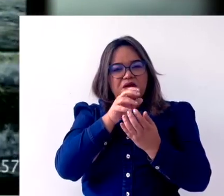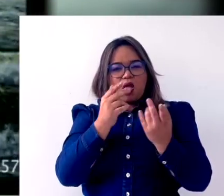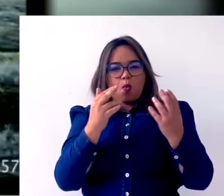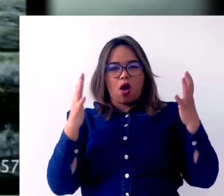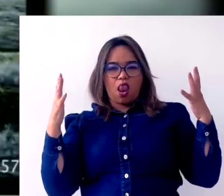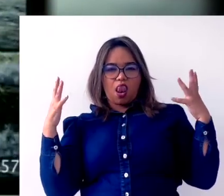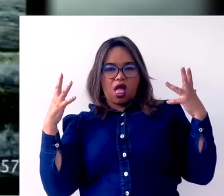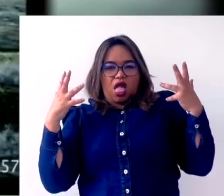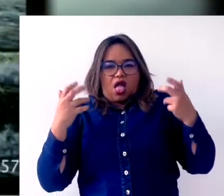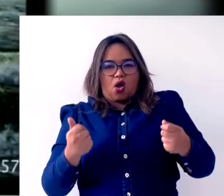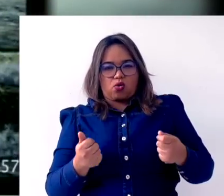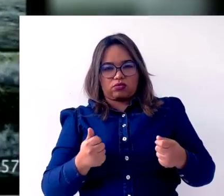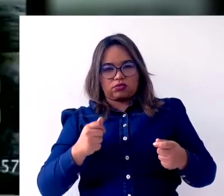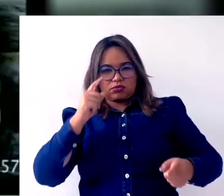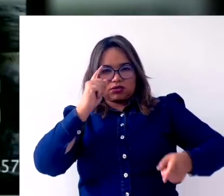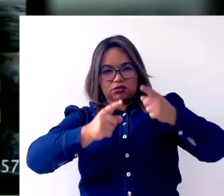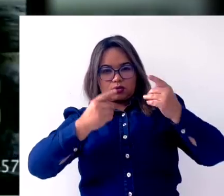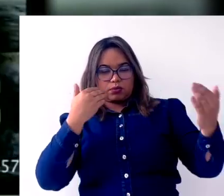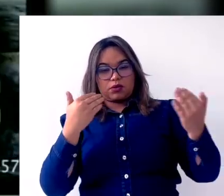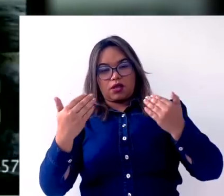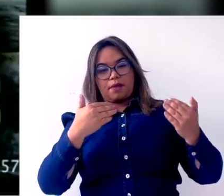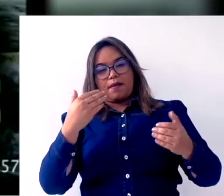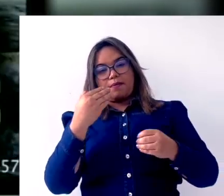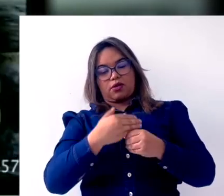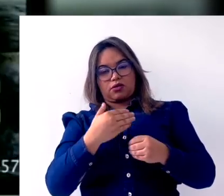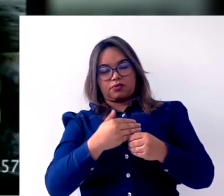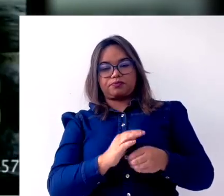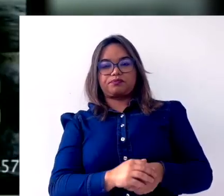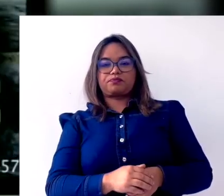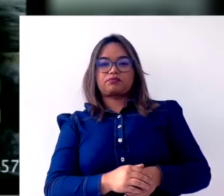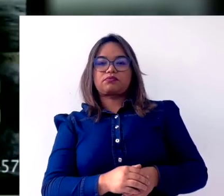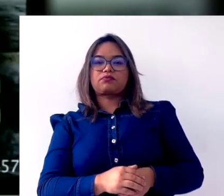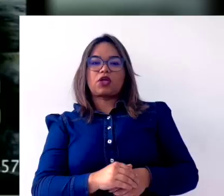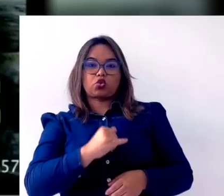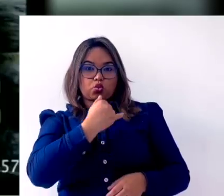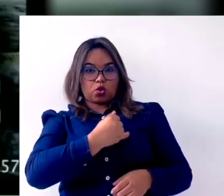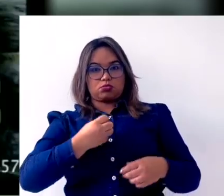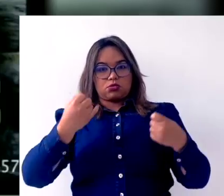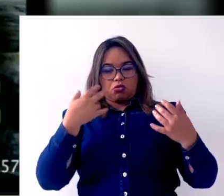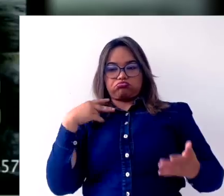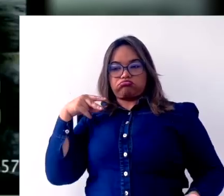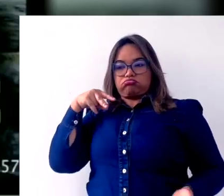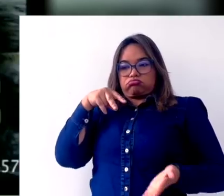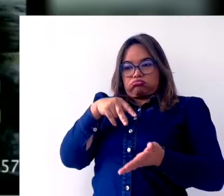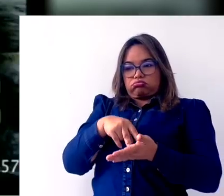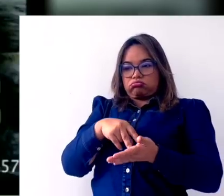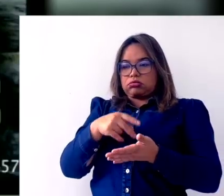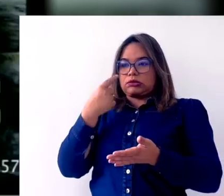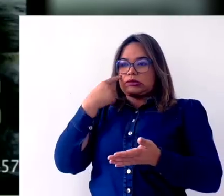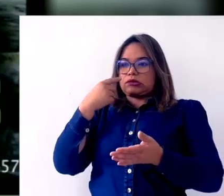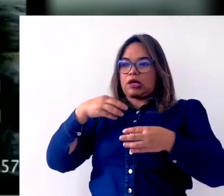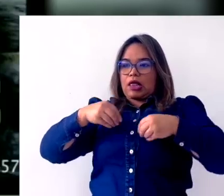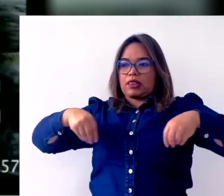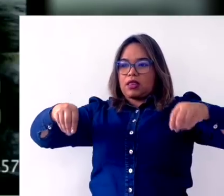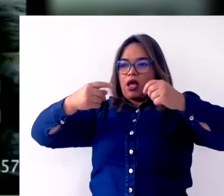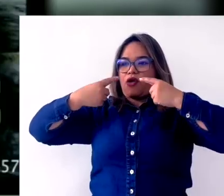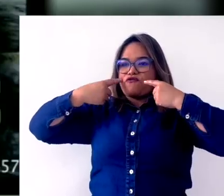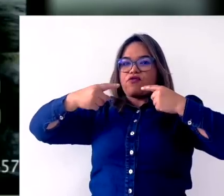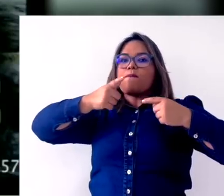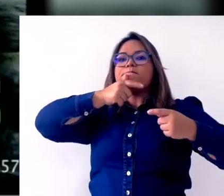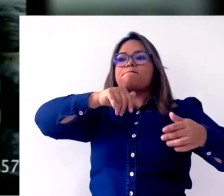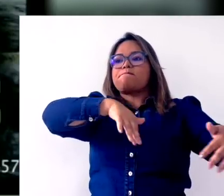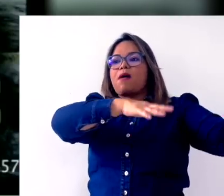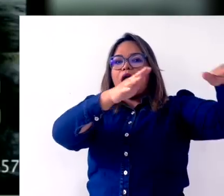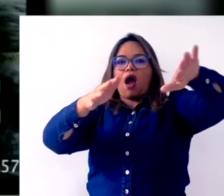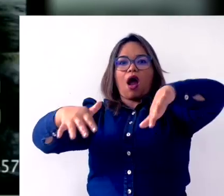a linguagem de Babilônia. E eu fiquei em pé sobre a areia do mar e vi uma besta se levantar do